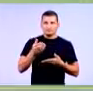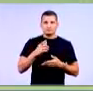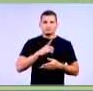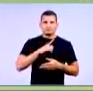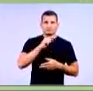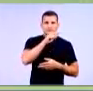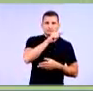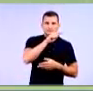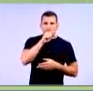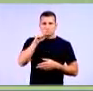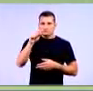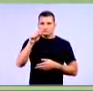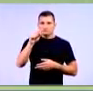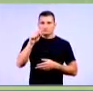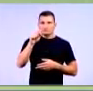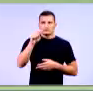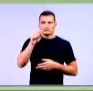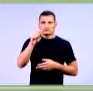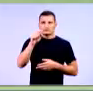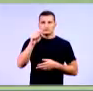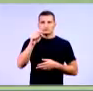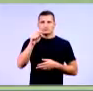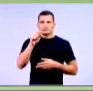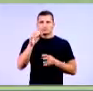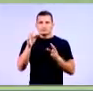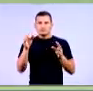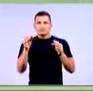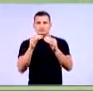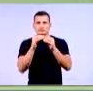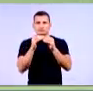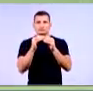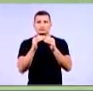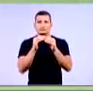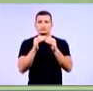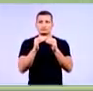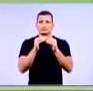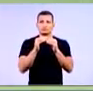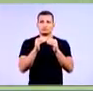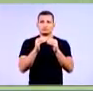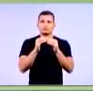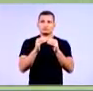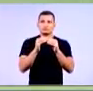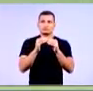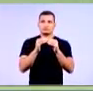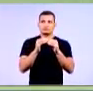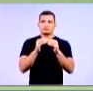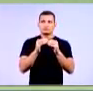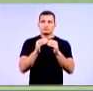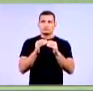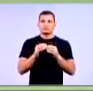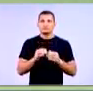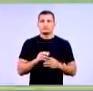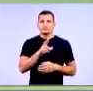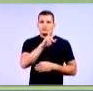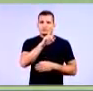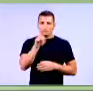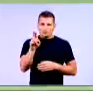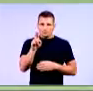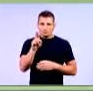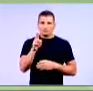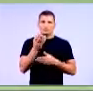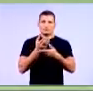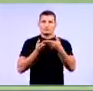linha que une, né, as unidades através de um losango com o nome do